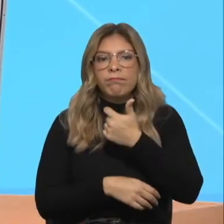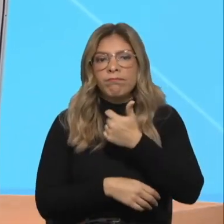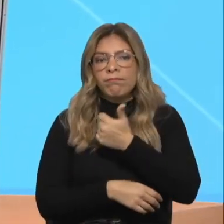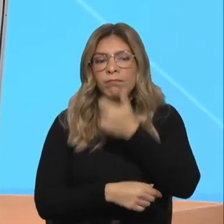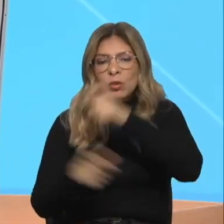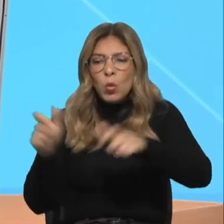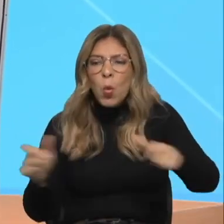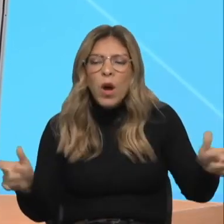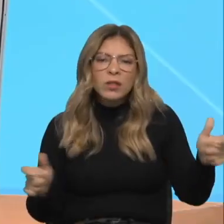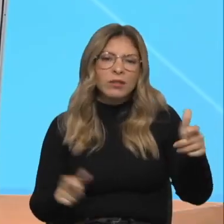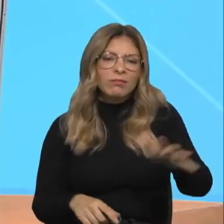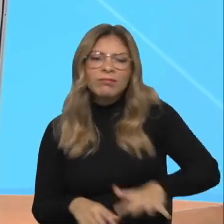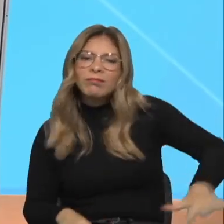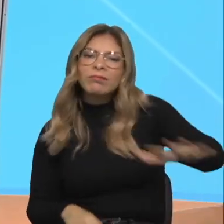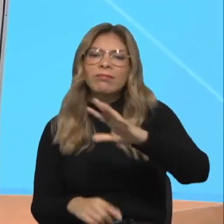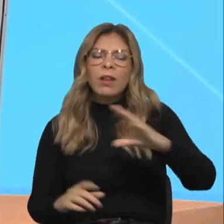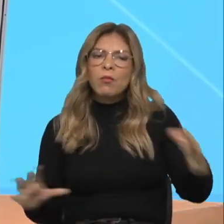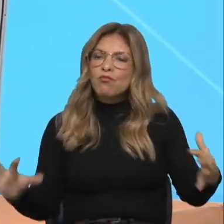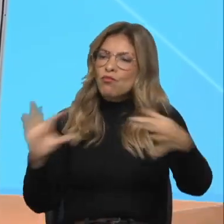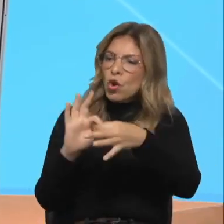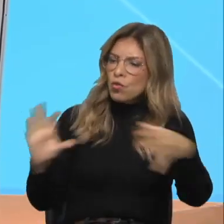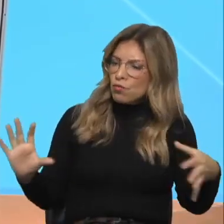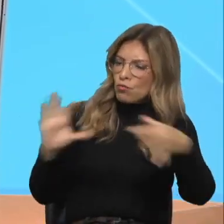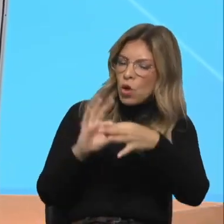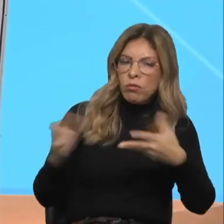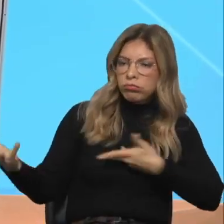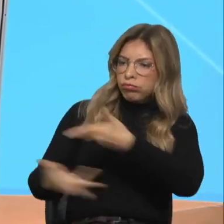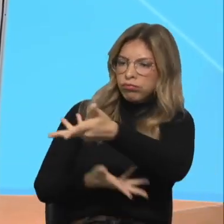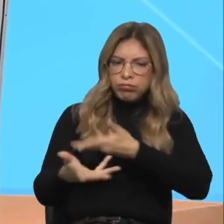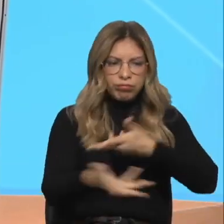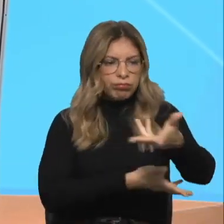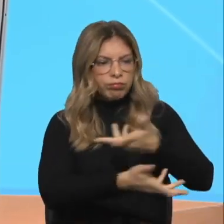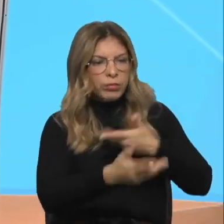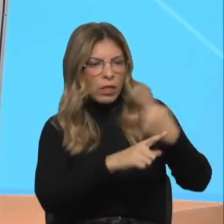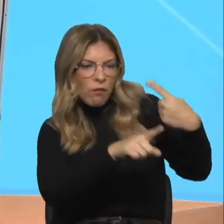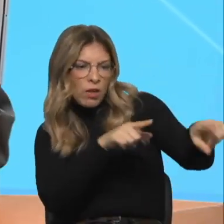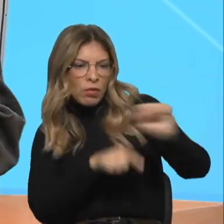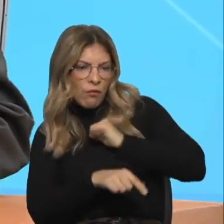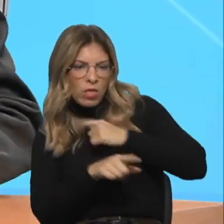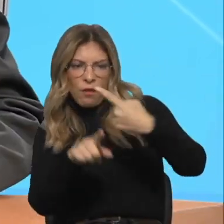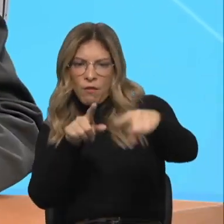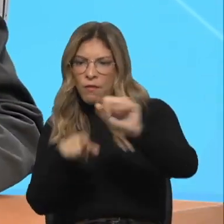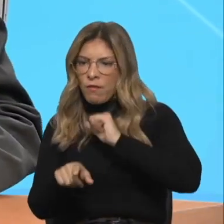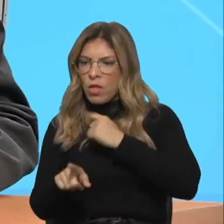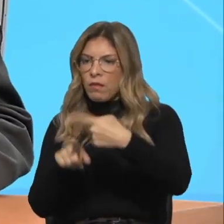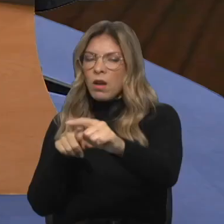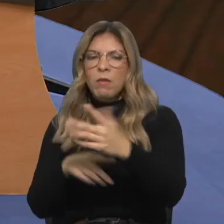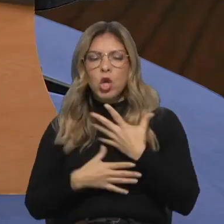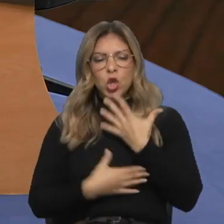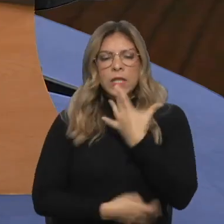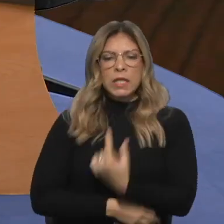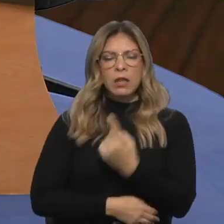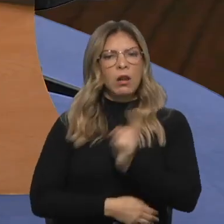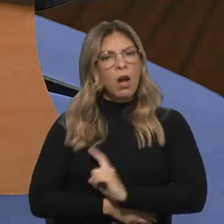de se relacionar com diferenças, com múltiplas perspectivas, no sentido de não se anularem umas às outras, mas de